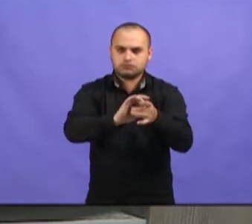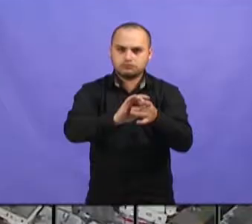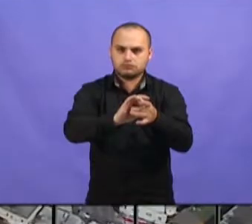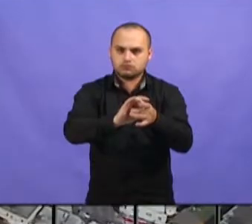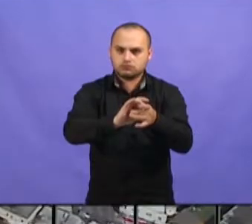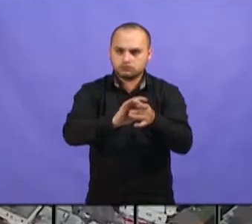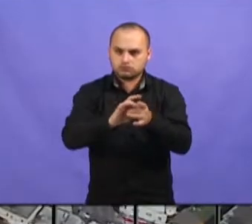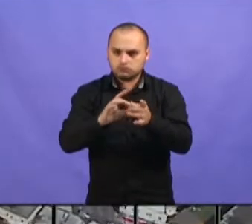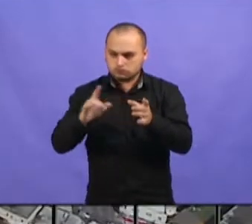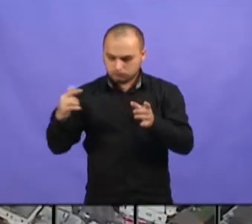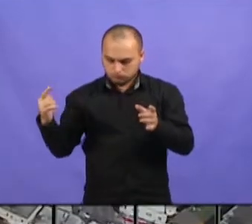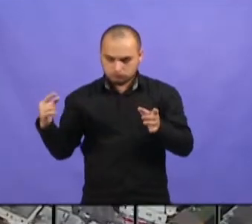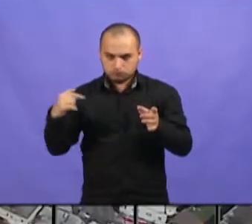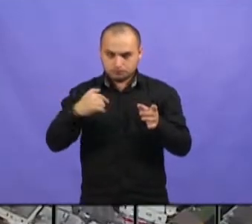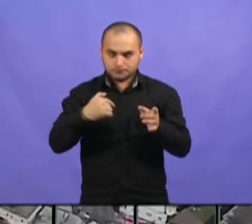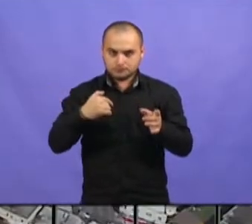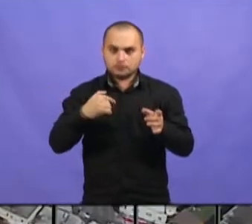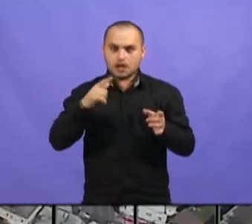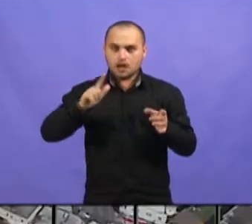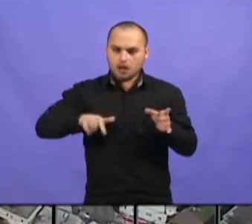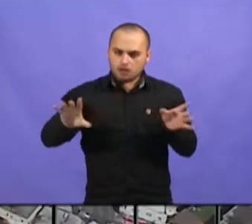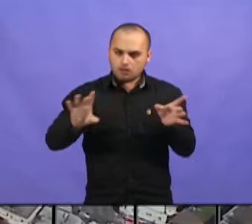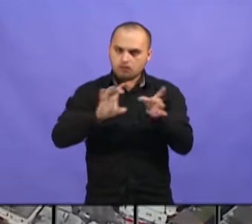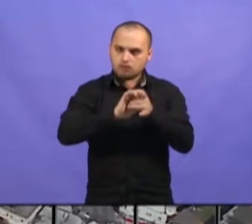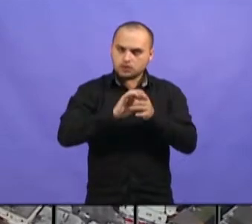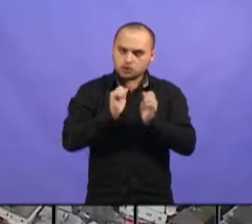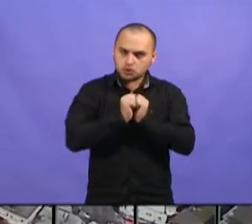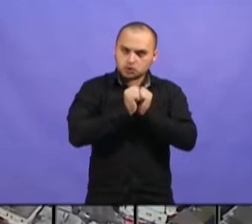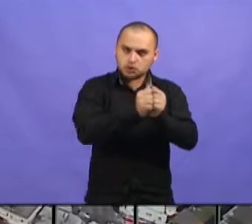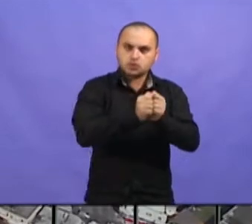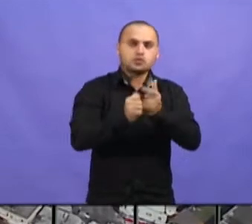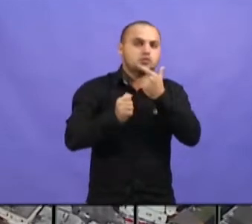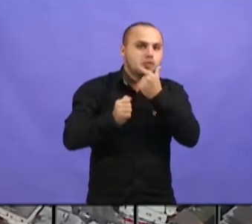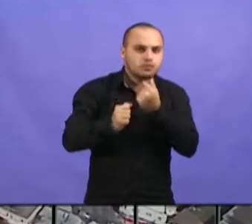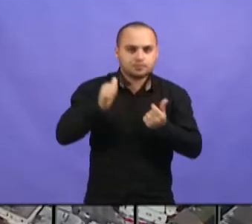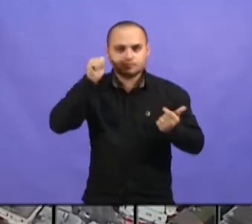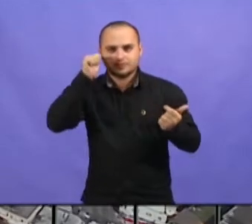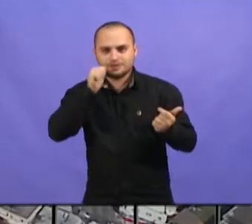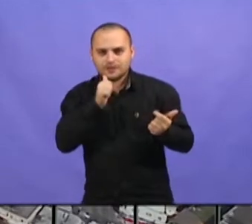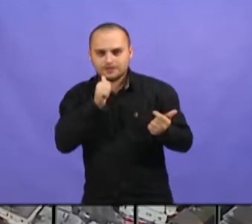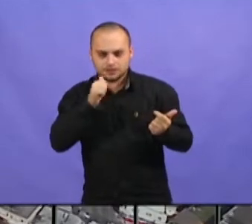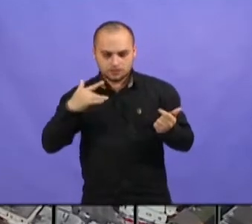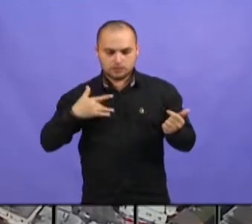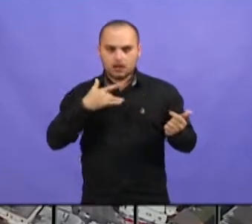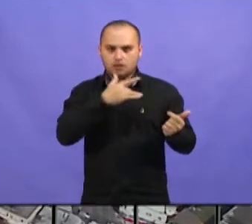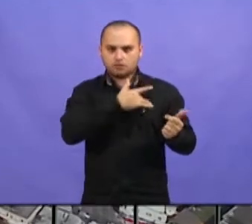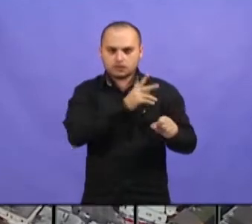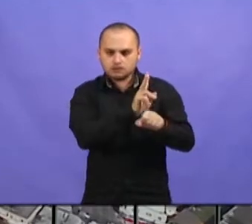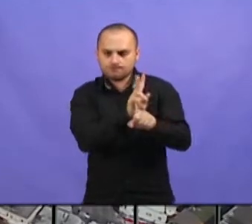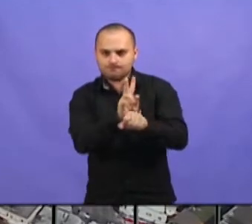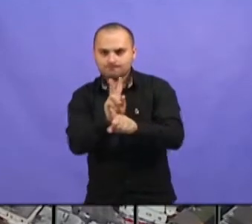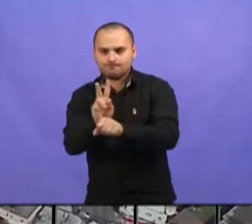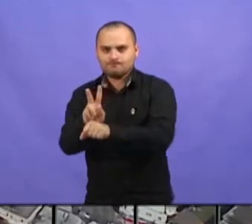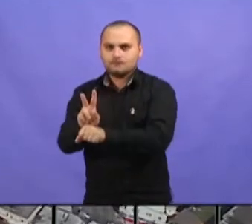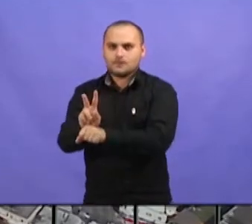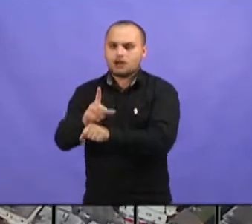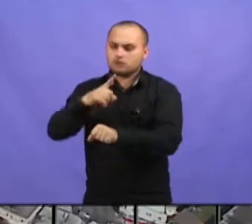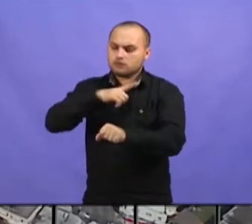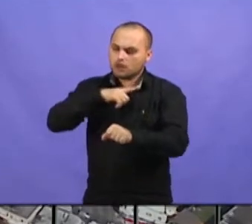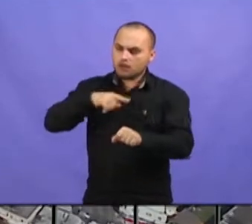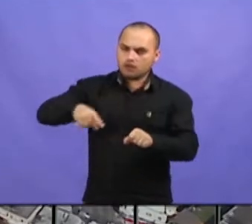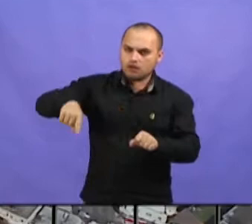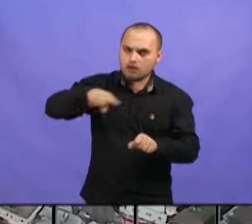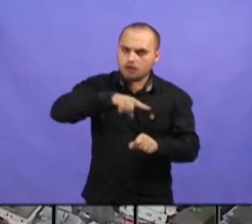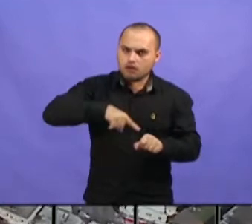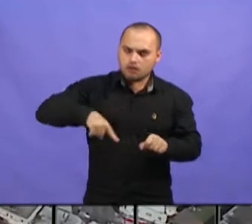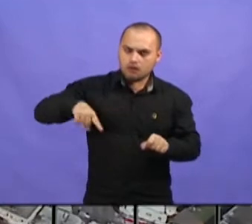campanha, sendo a camisa de saúde da mulher e do homem juntas, né? Para a gente seguir esse modelo